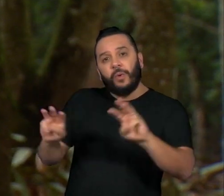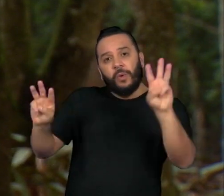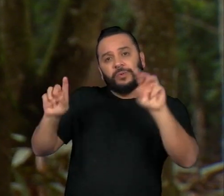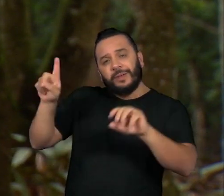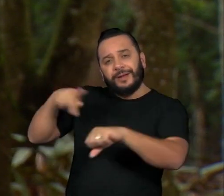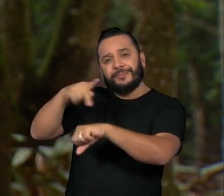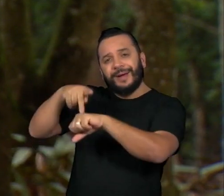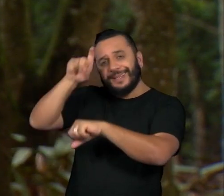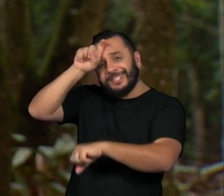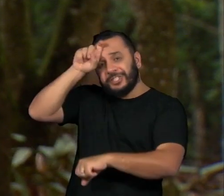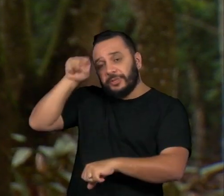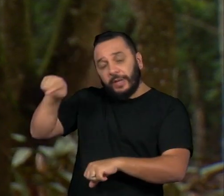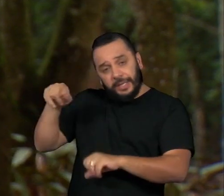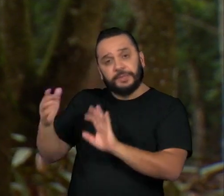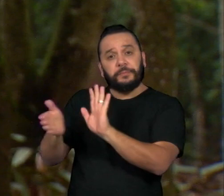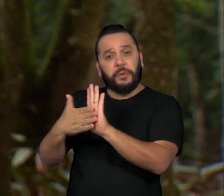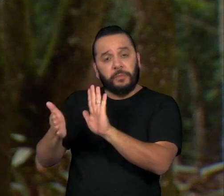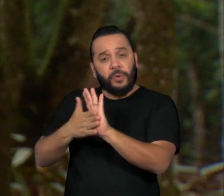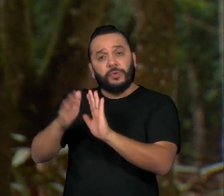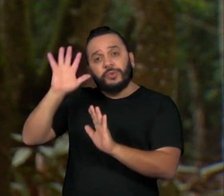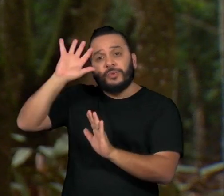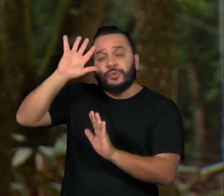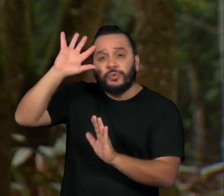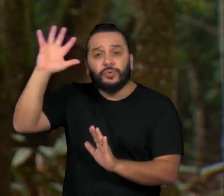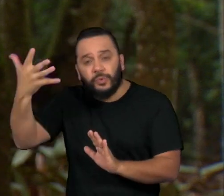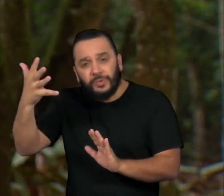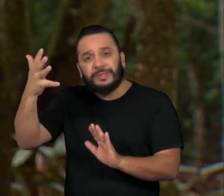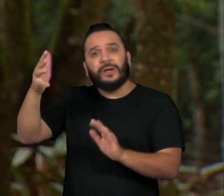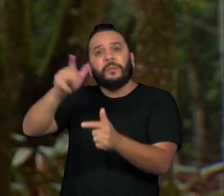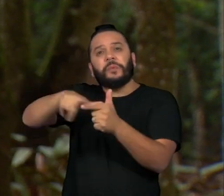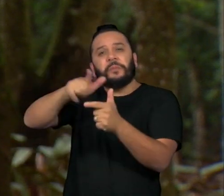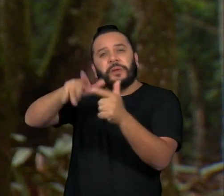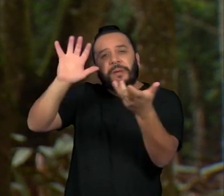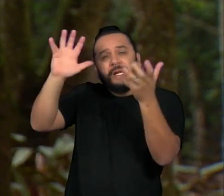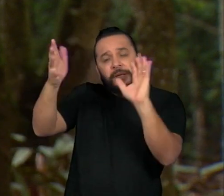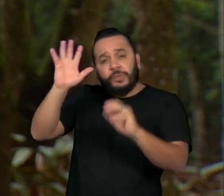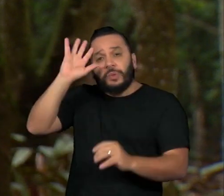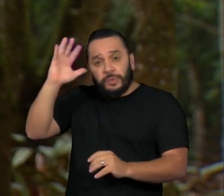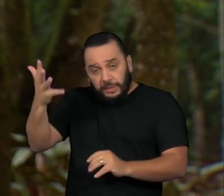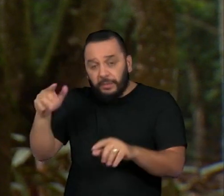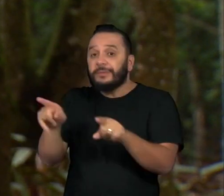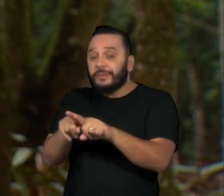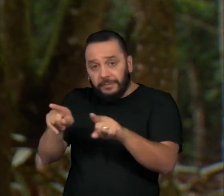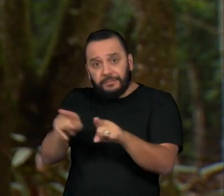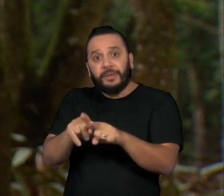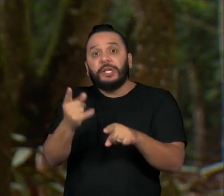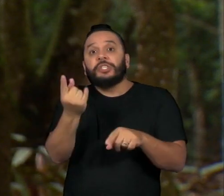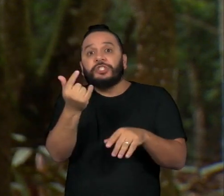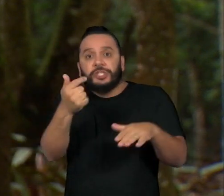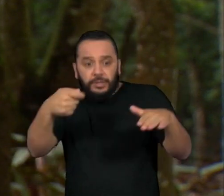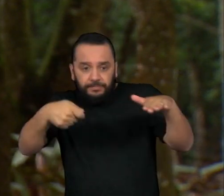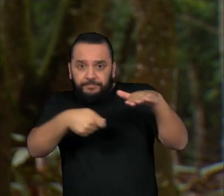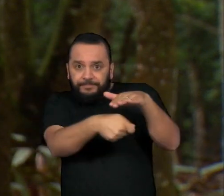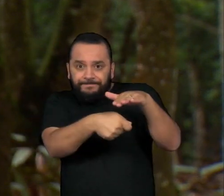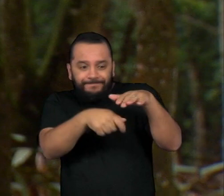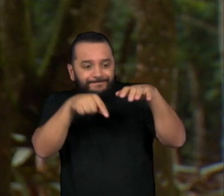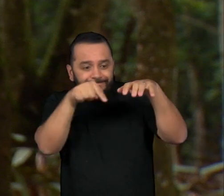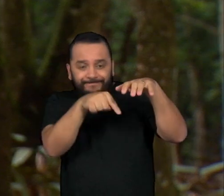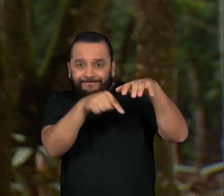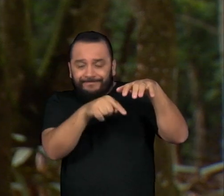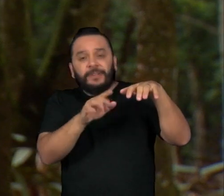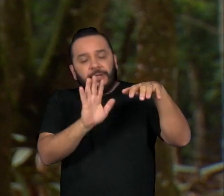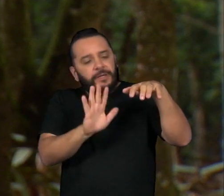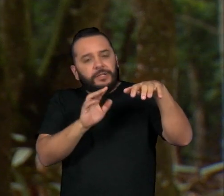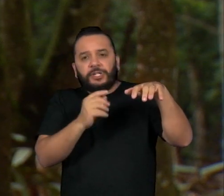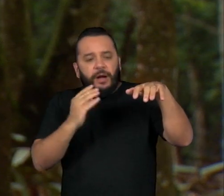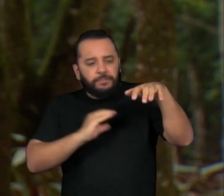soluções para a emergência climática e administrar um fundo que vai financiar projetos em áreas urbanas e